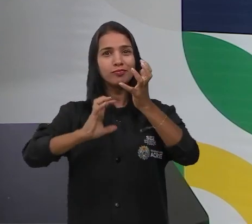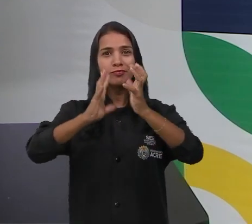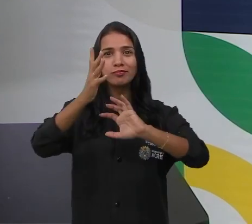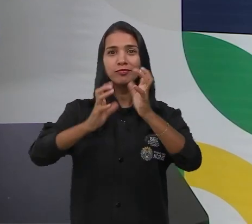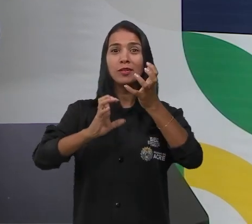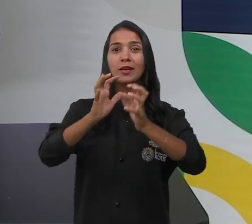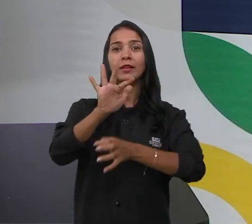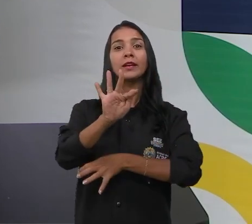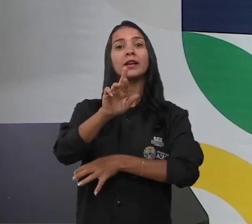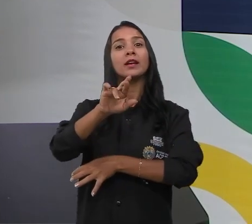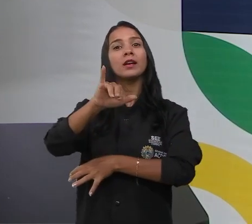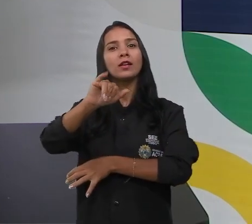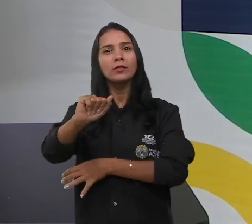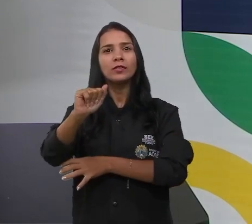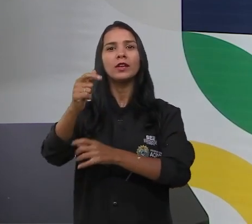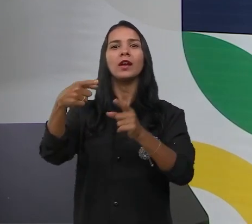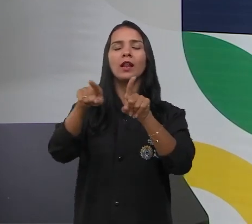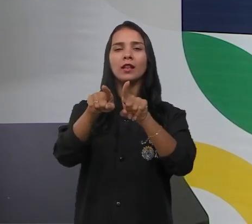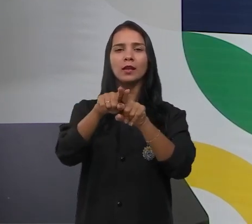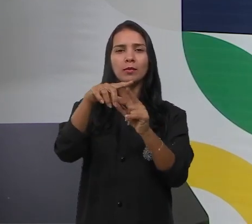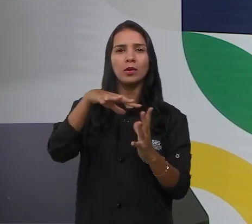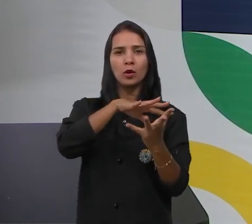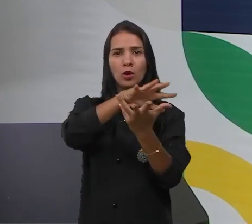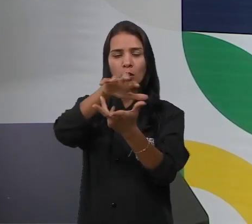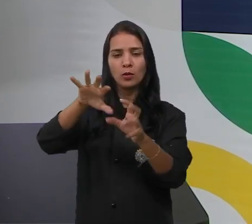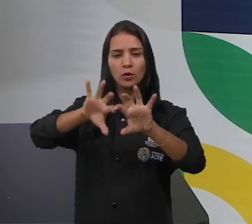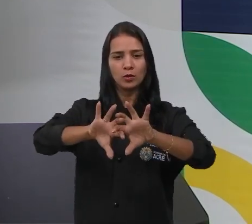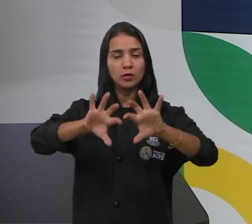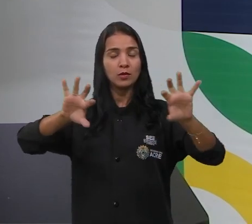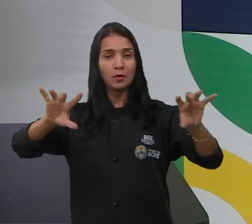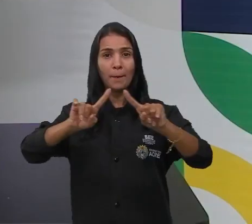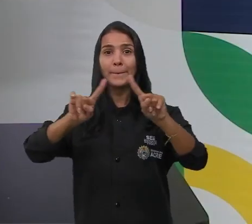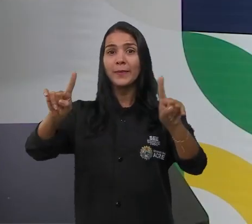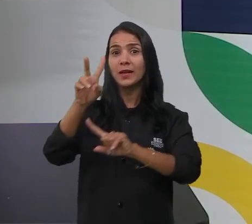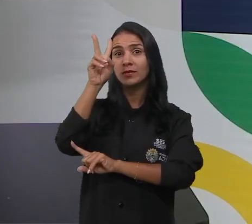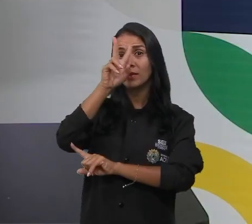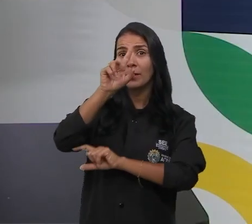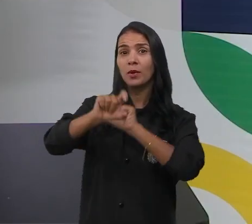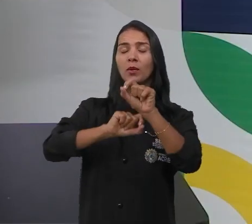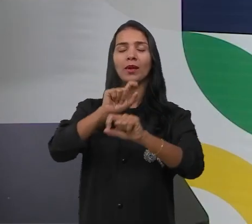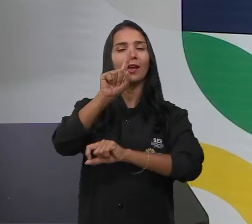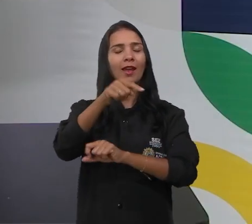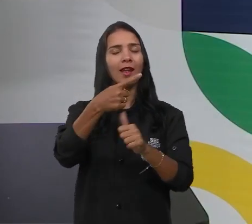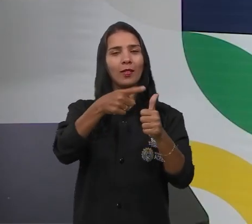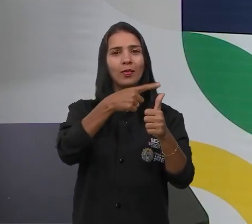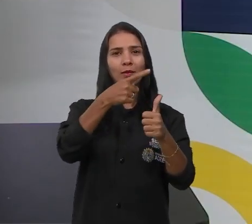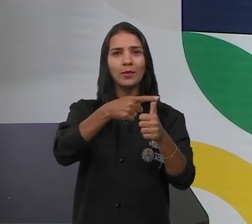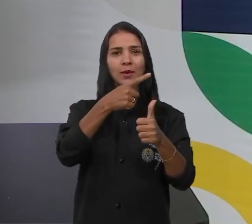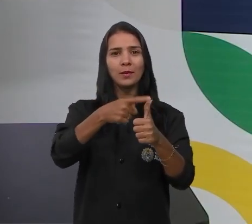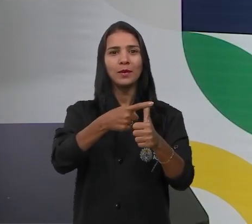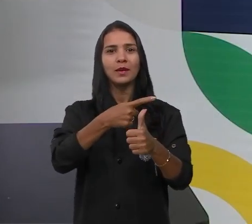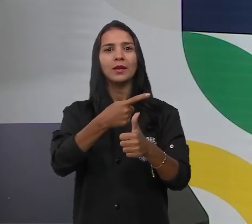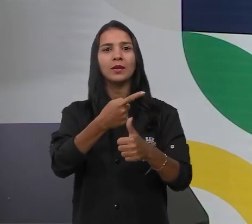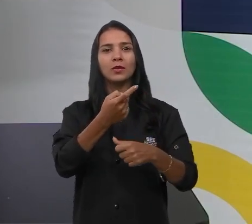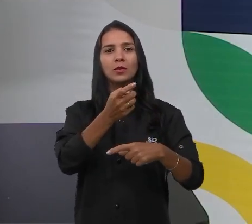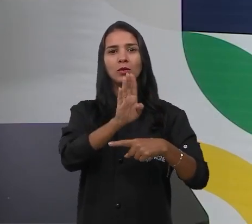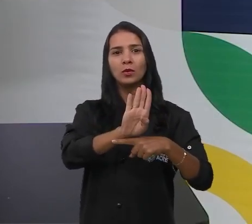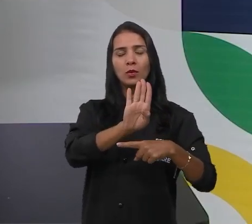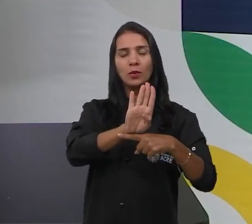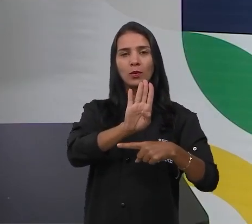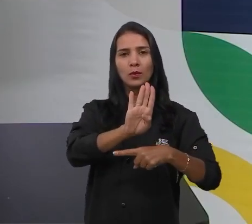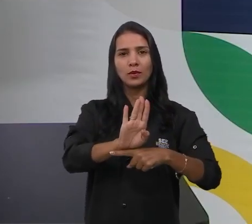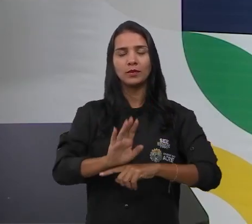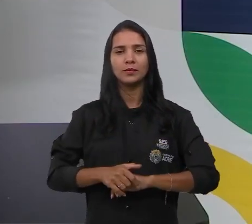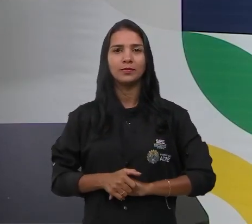mundo bipolar. Só para lembrar vocês, pessoal, essa aula é da primeira série, quarto bimestre. E aí, vamos